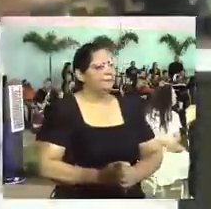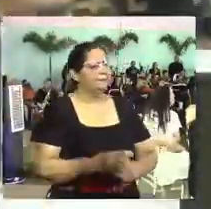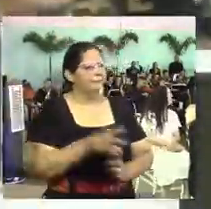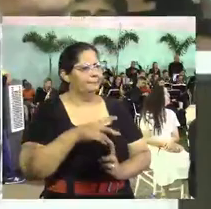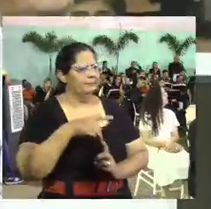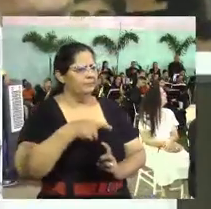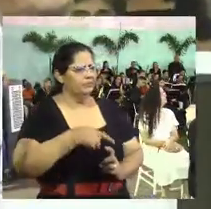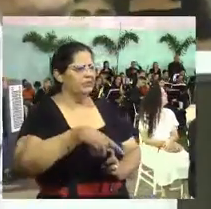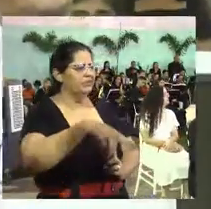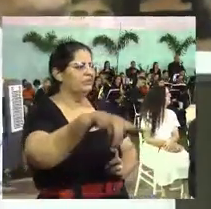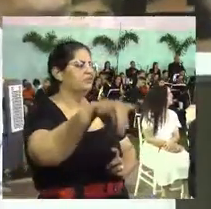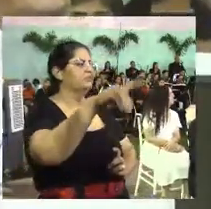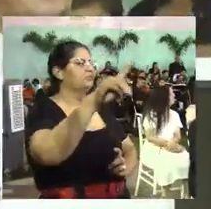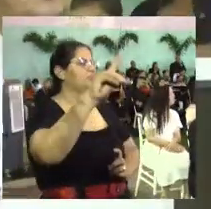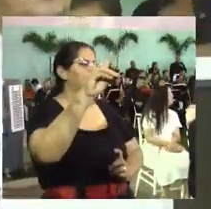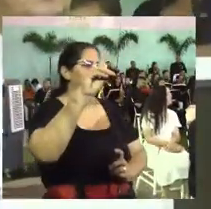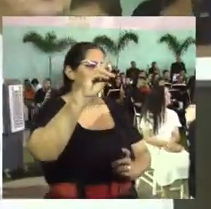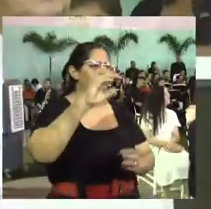a tua voz